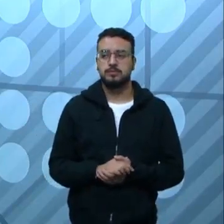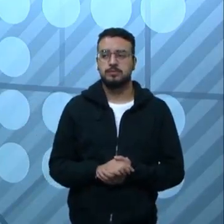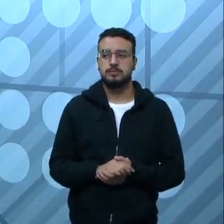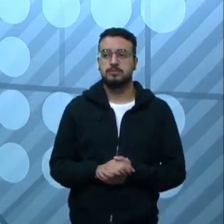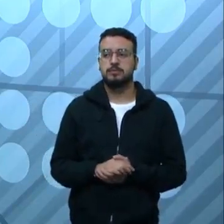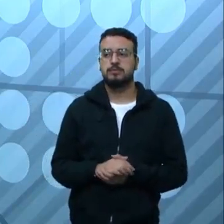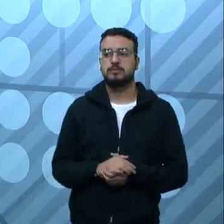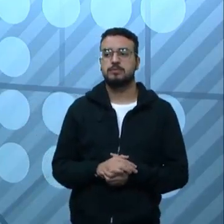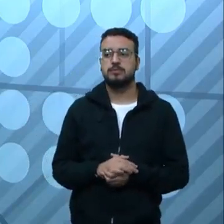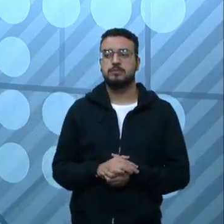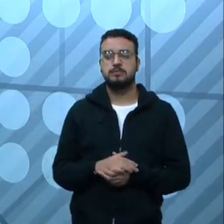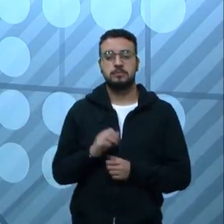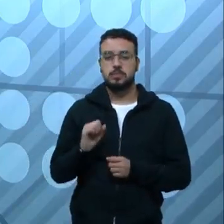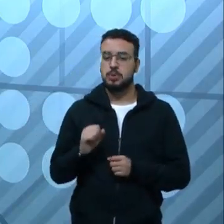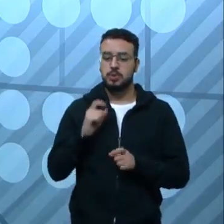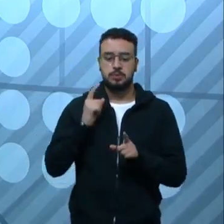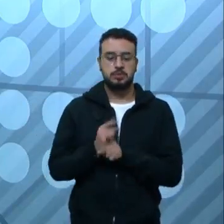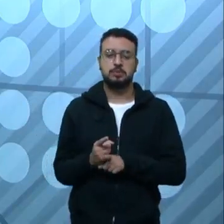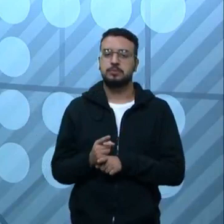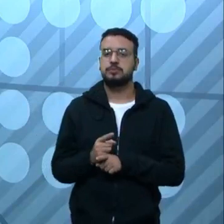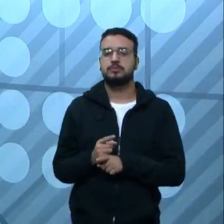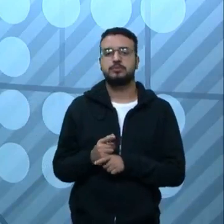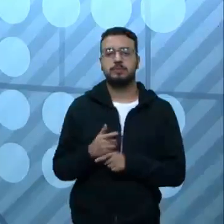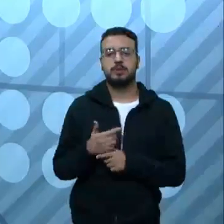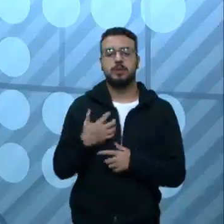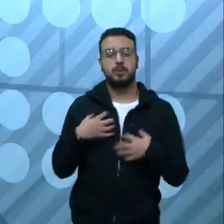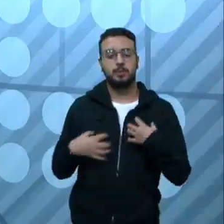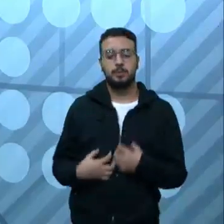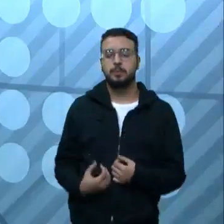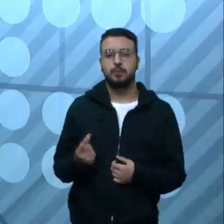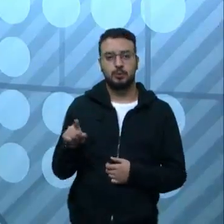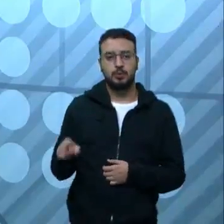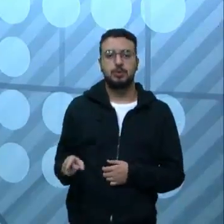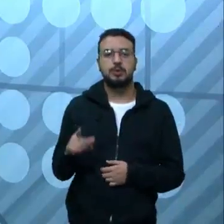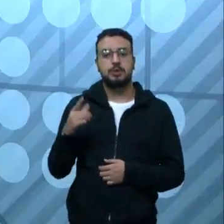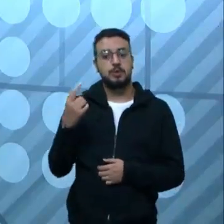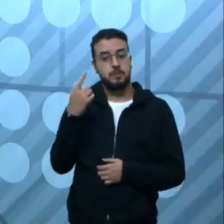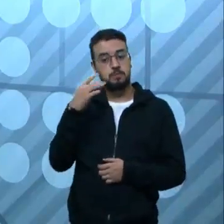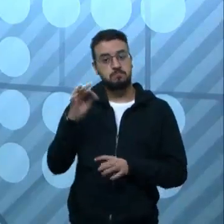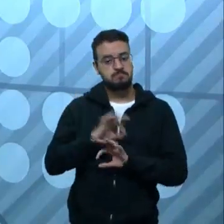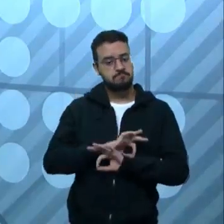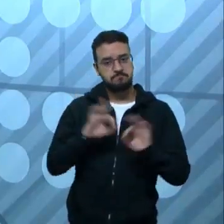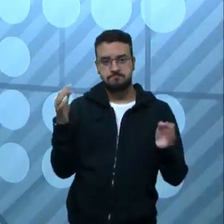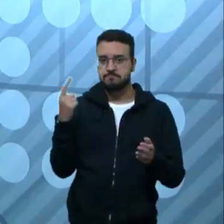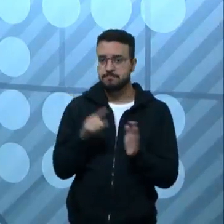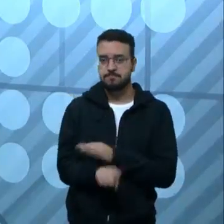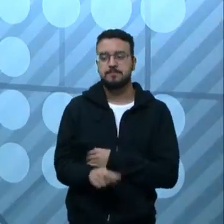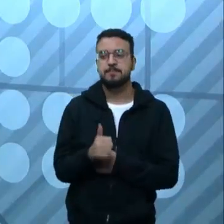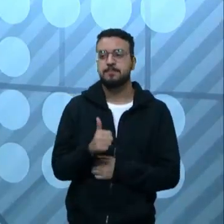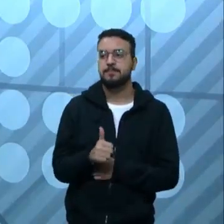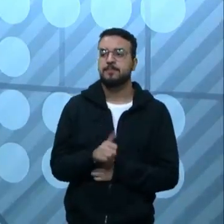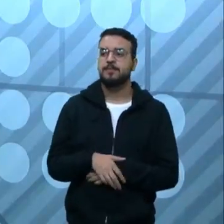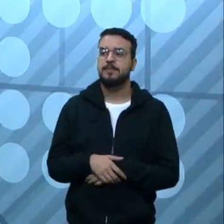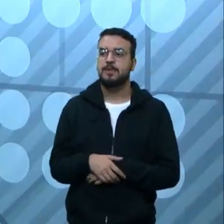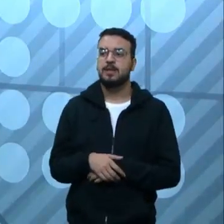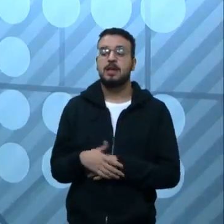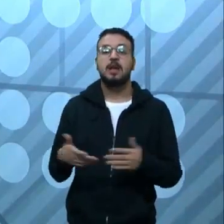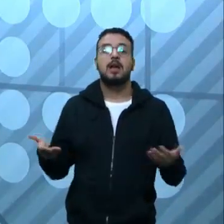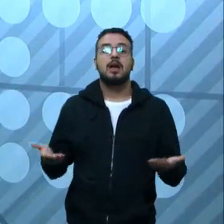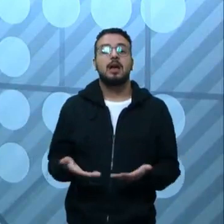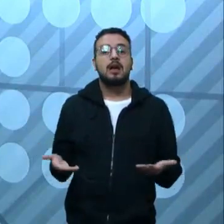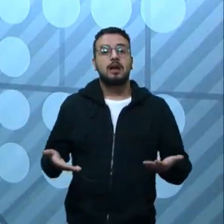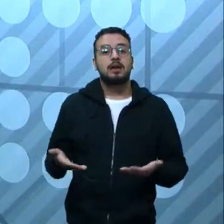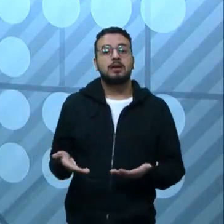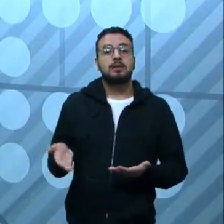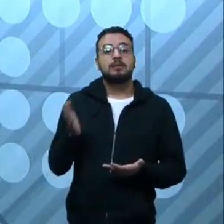pode encontrar, em anatomia é muito isso. Tá bom? Mas ótima pergunta, leva o que eu falei para vocês. Tá certo? Bom, agora a gente